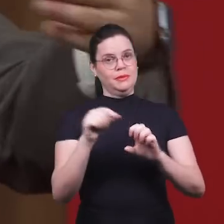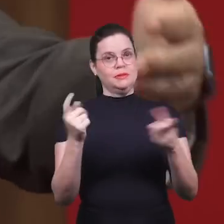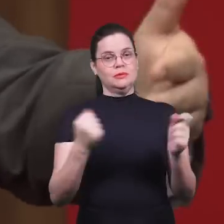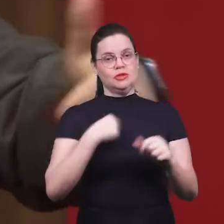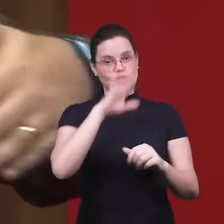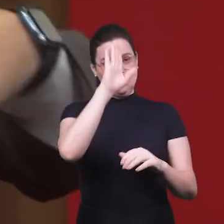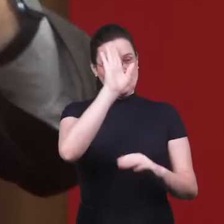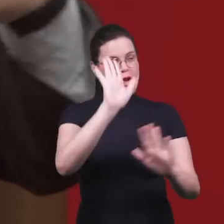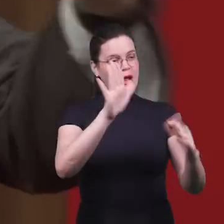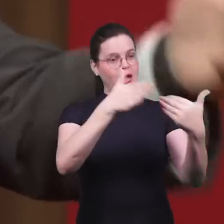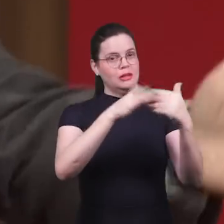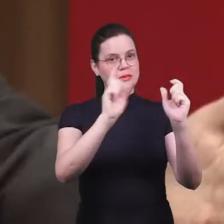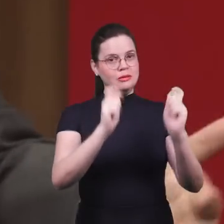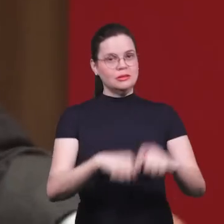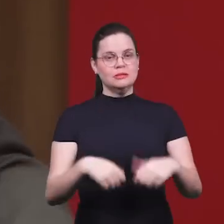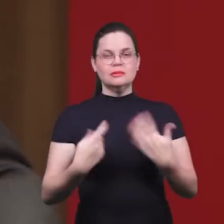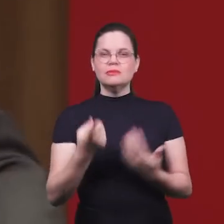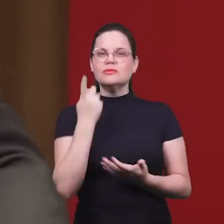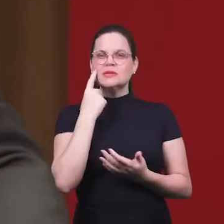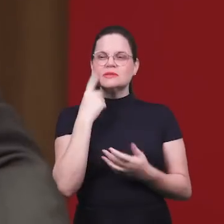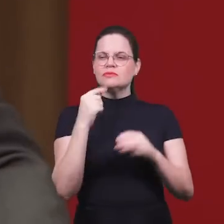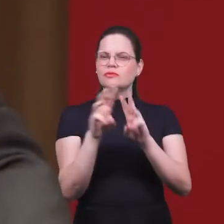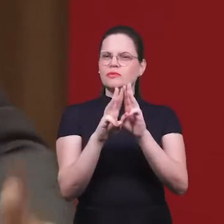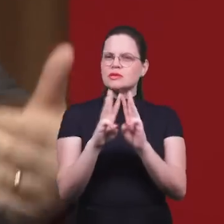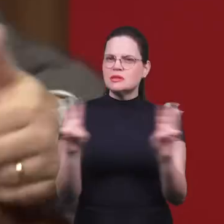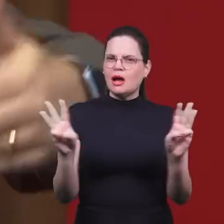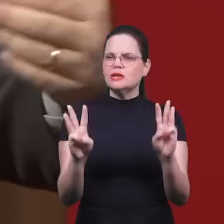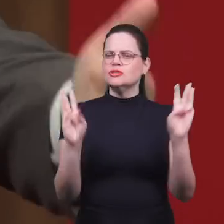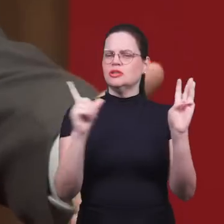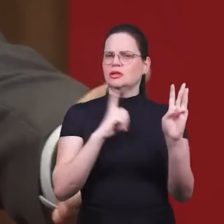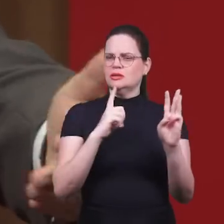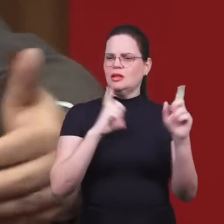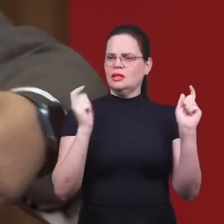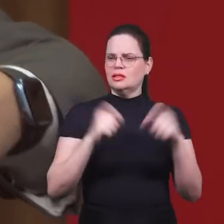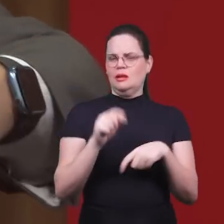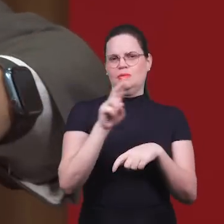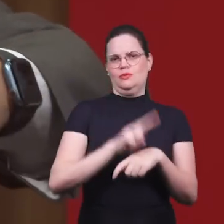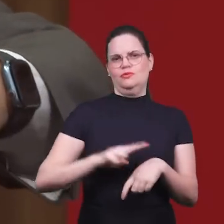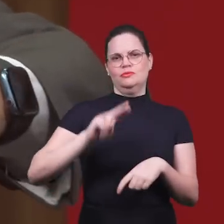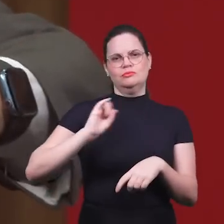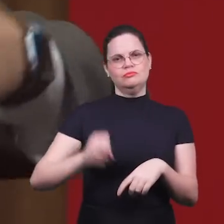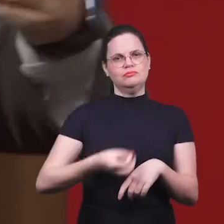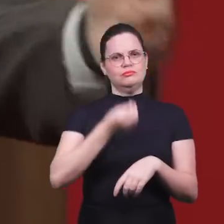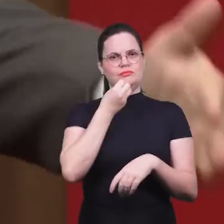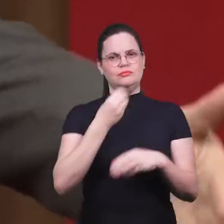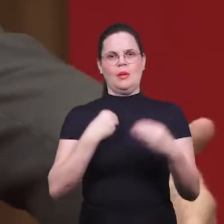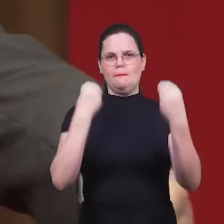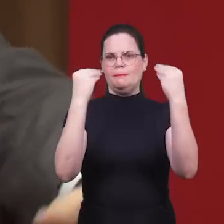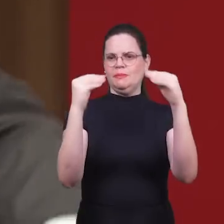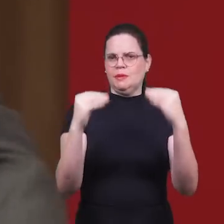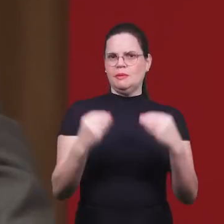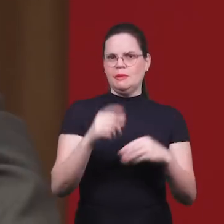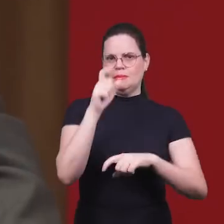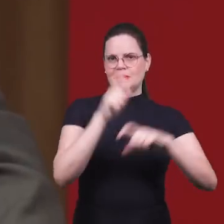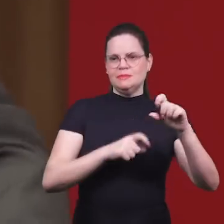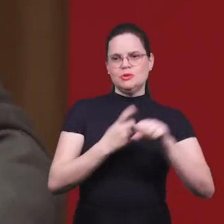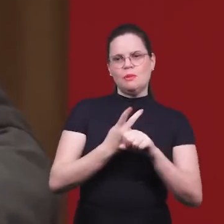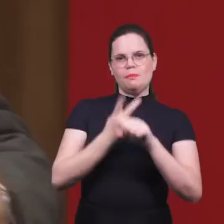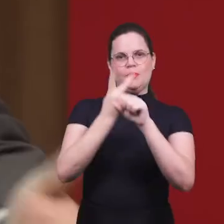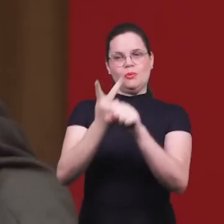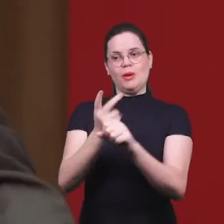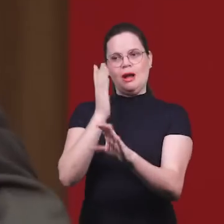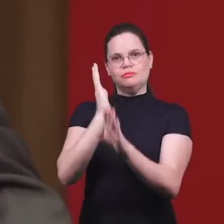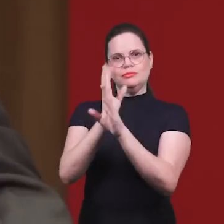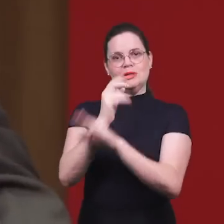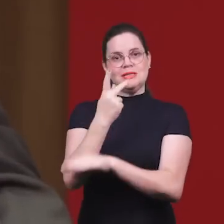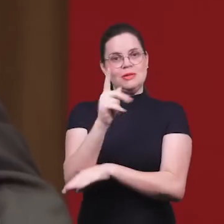de sites e de serviços que vão te disponibilizar você ser encontrado pelo mercado só